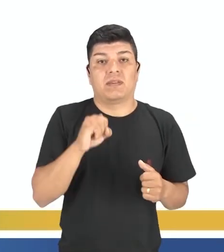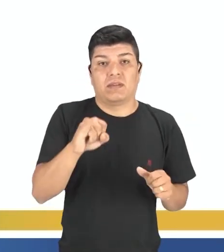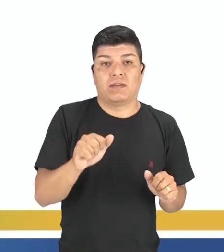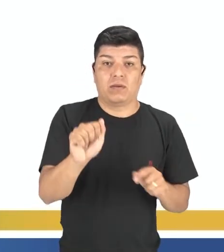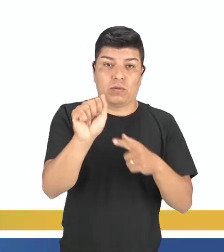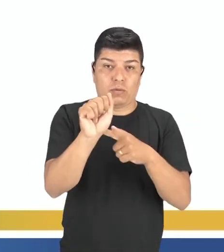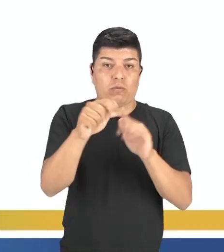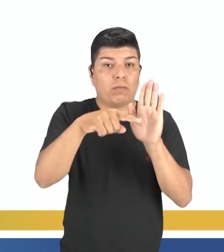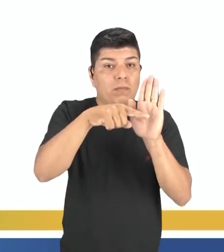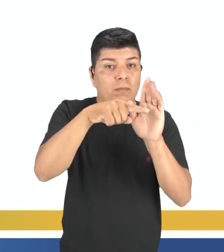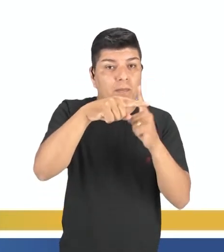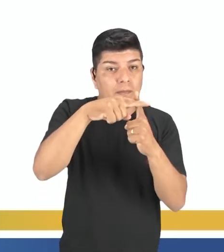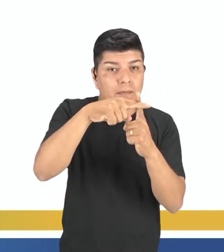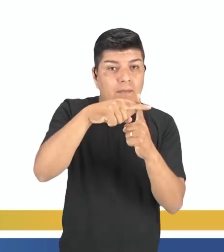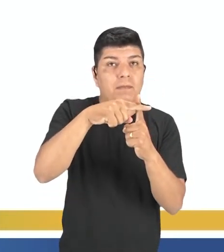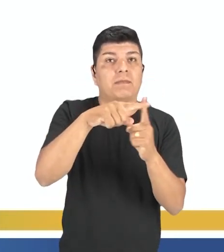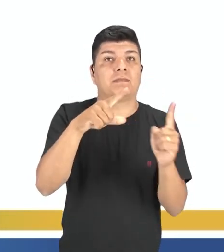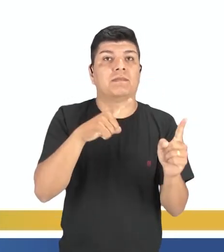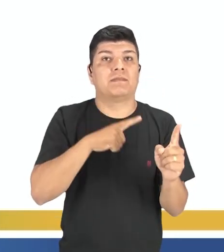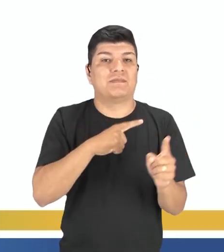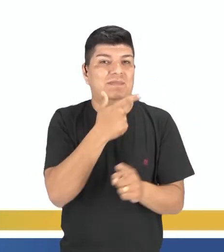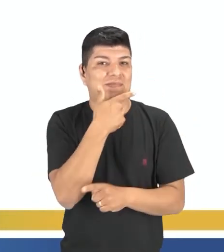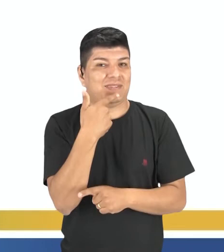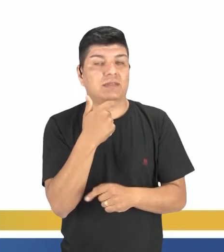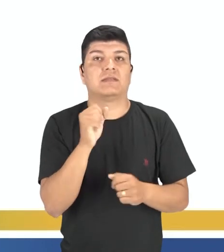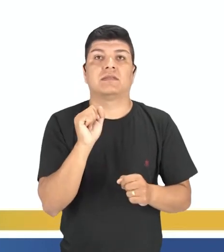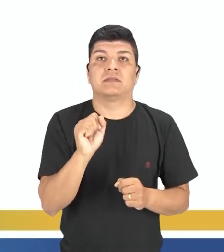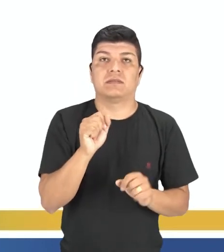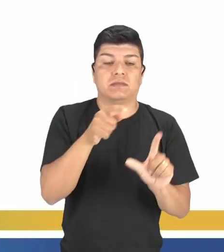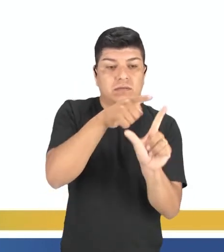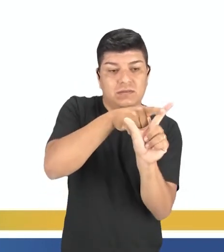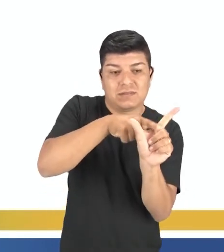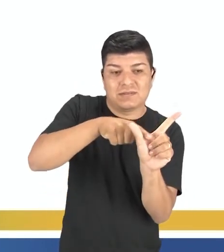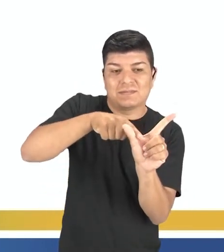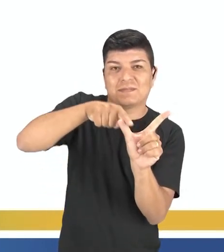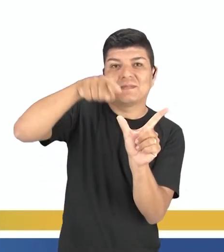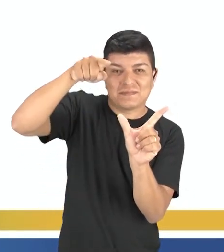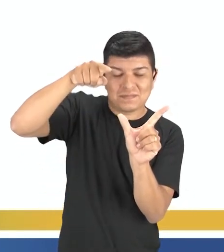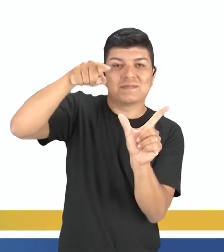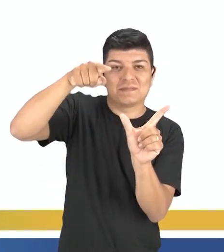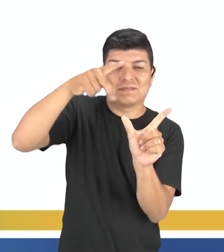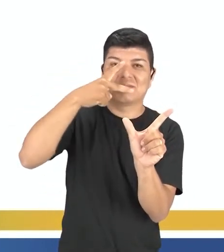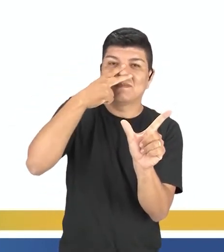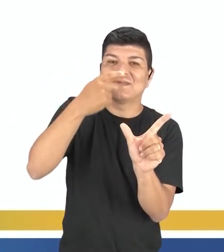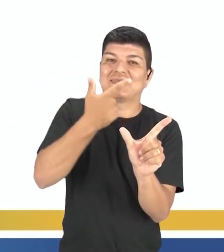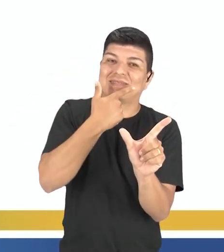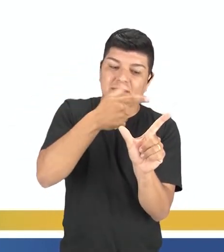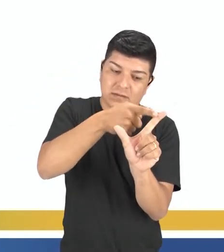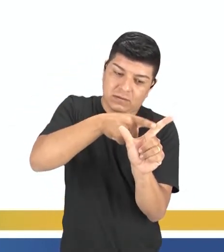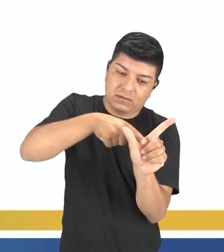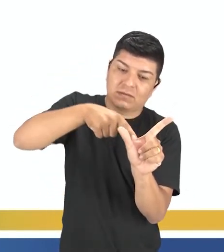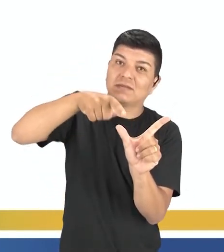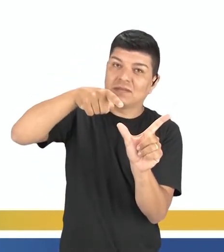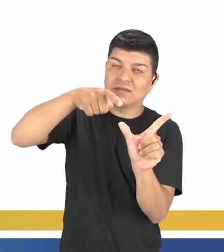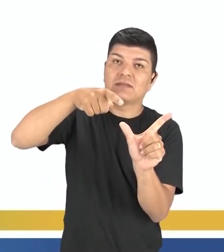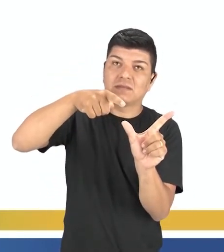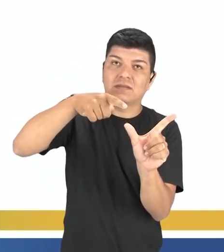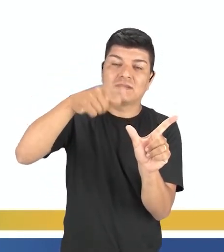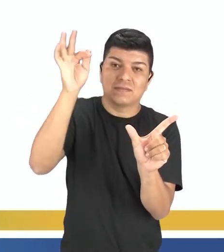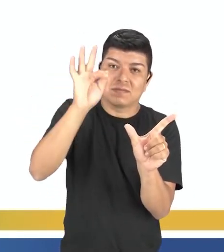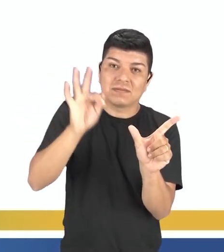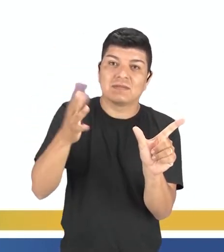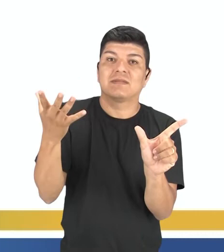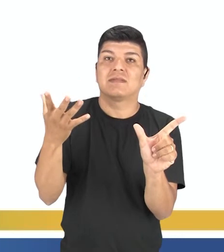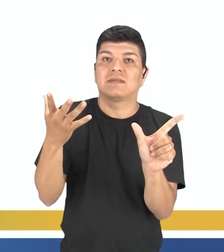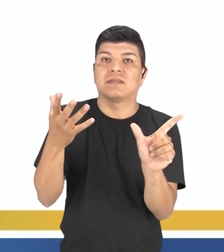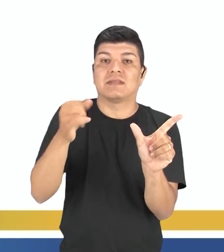A é positivo, temos um sorriso. A concavidade está voltada para cima. Ela está feliz. E se o